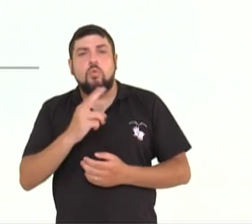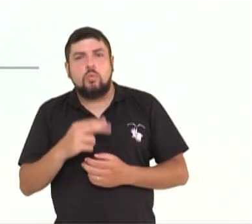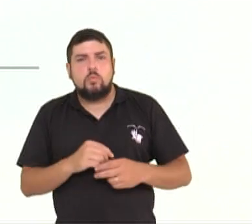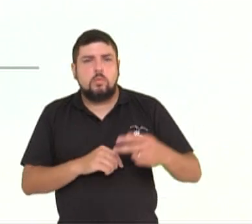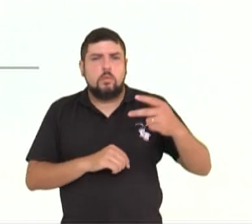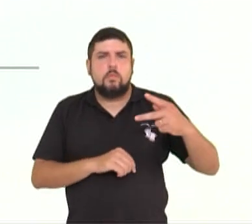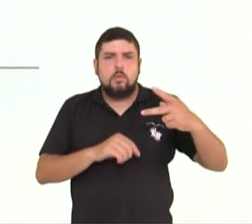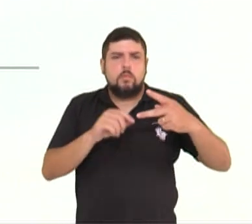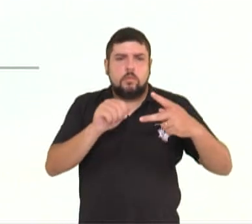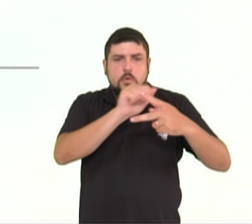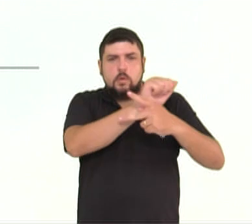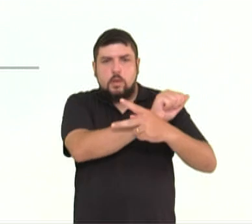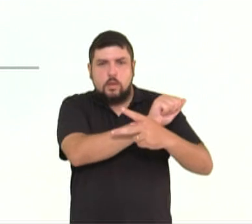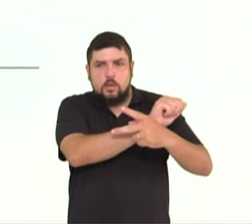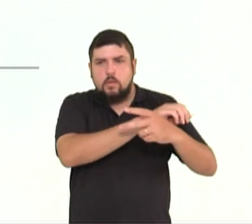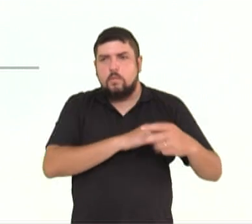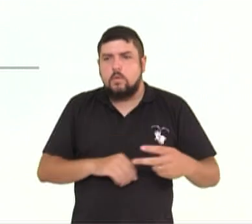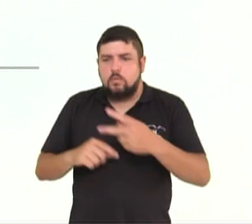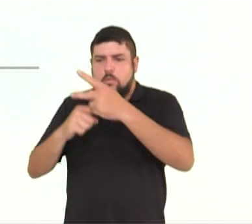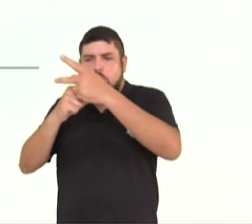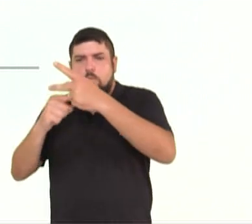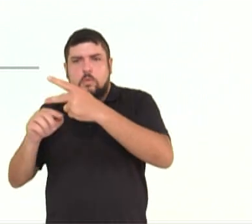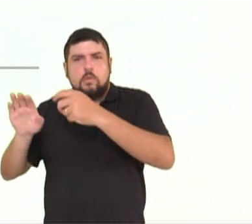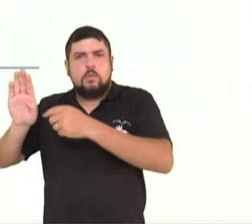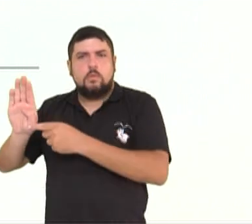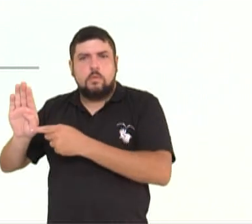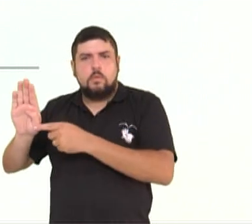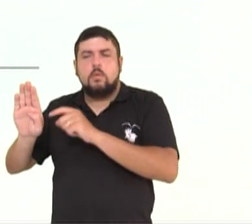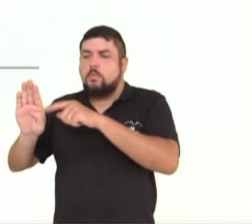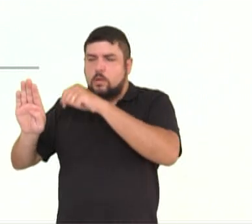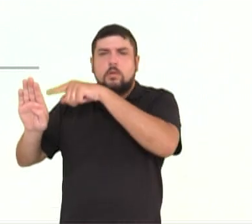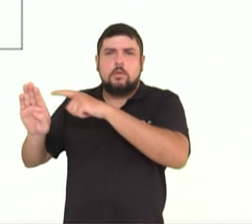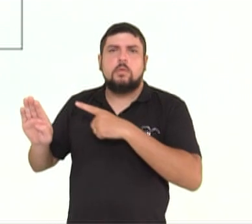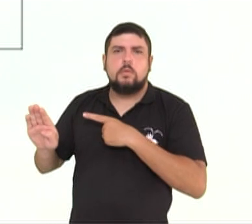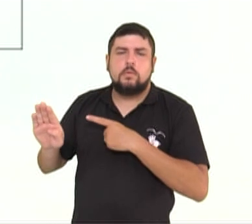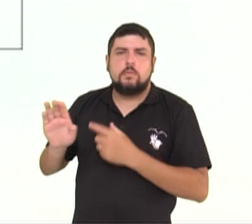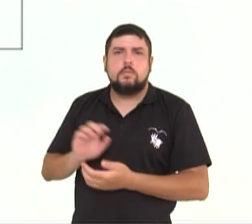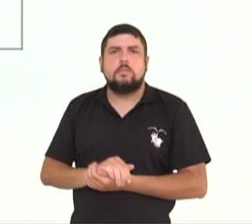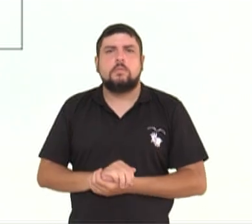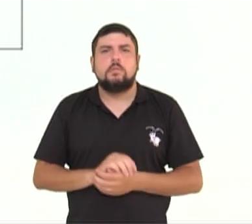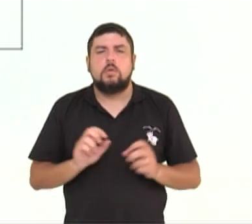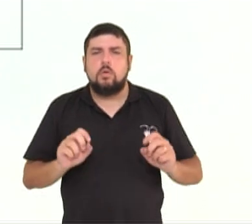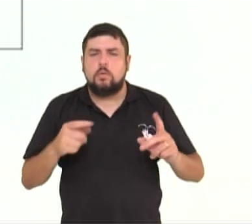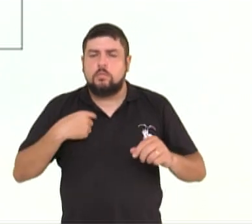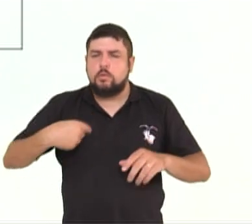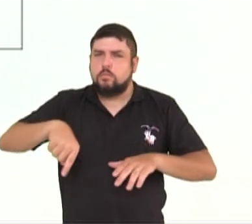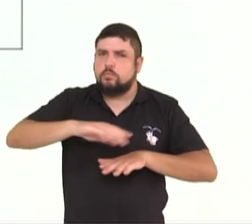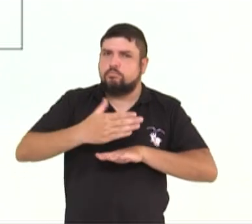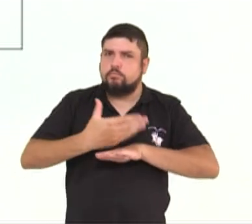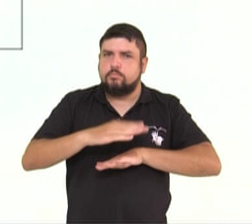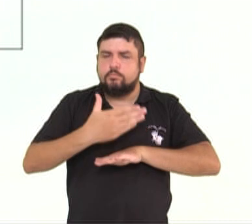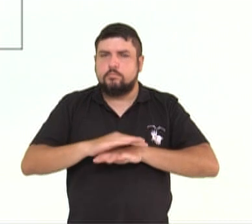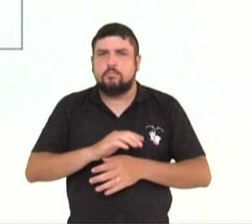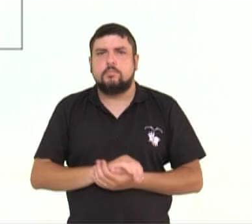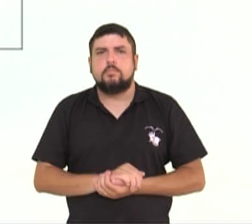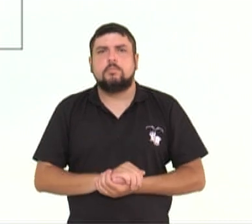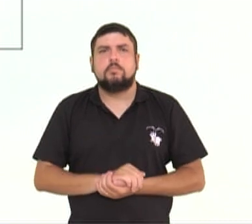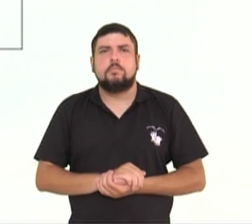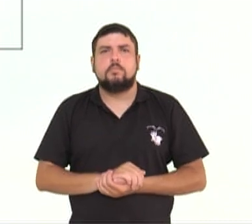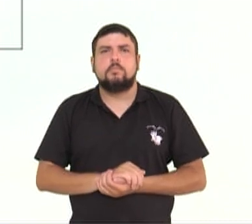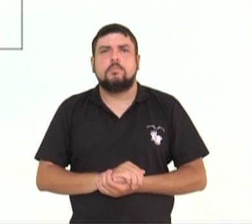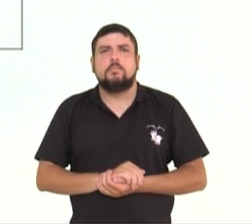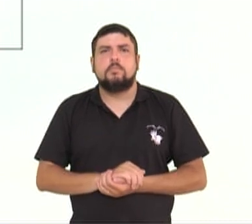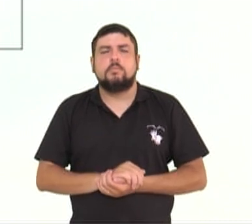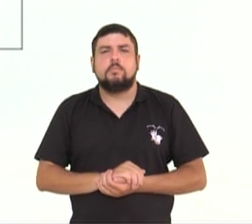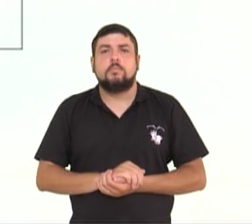o B. Legal? Então, aqui nós temos a representação de alguns intervalos, nós vamos trabalhar com eles aqui. Ainda existem os intervalos